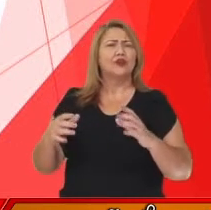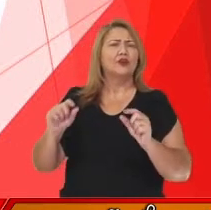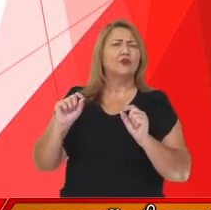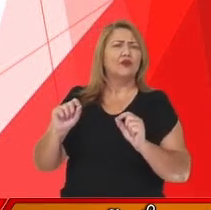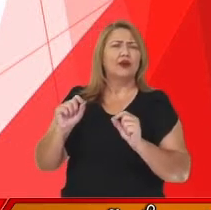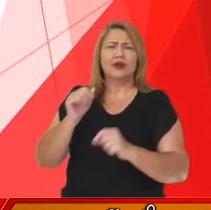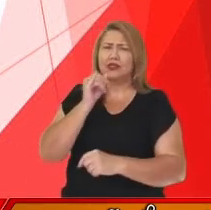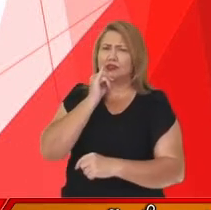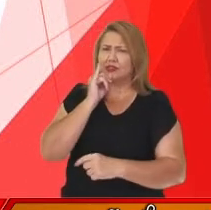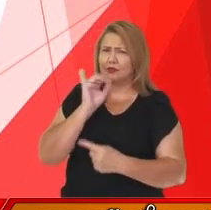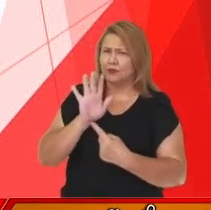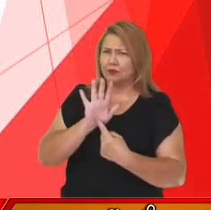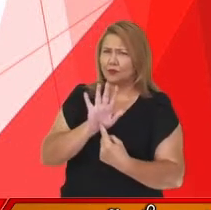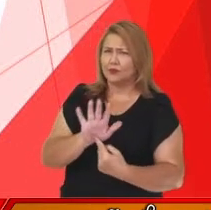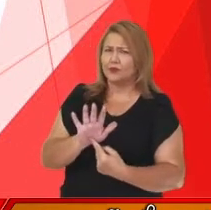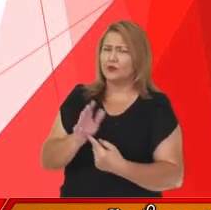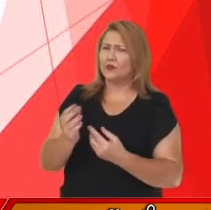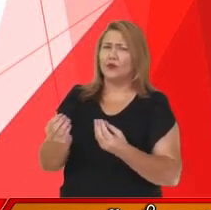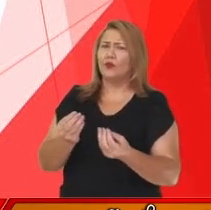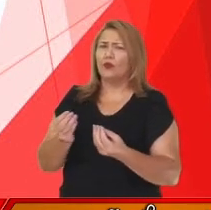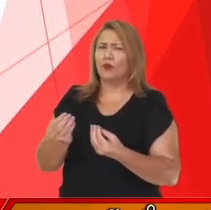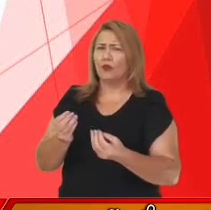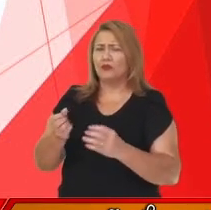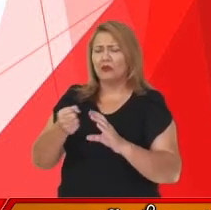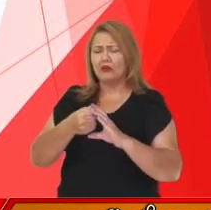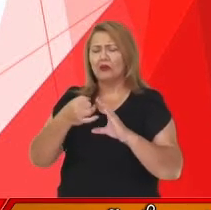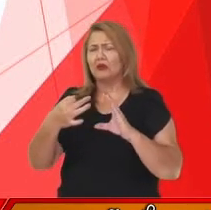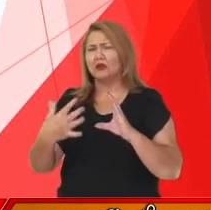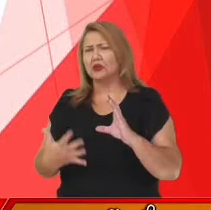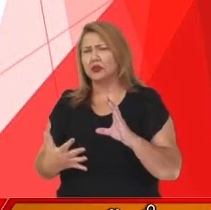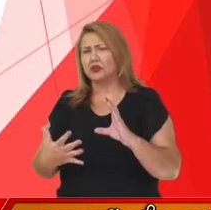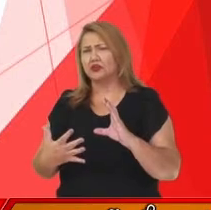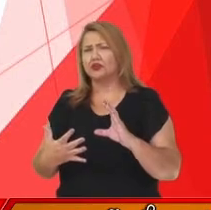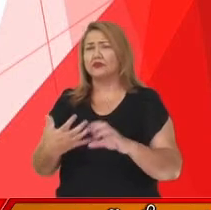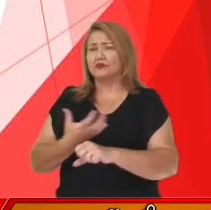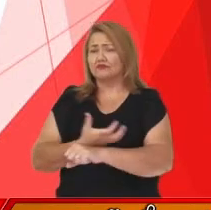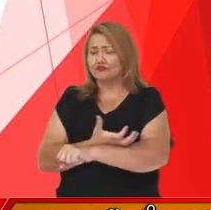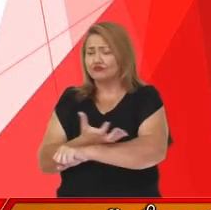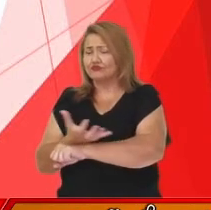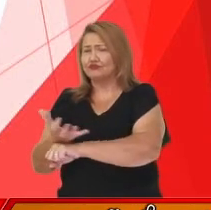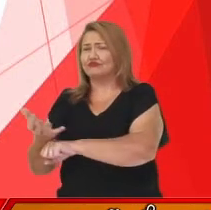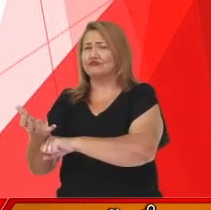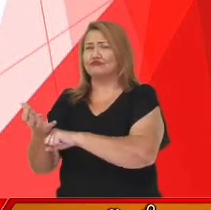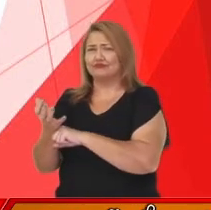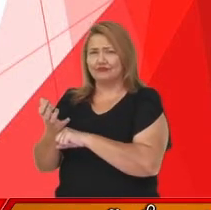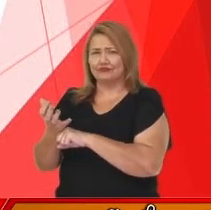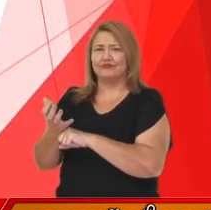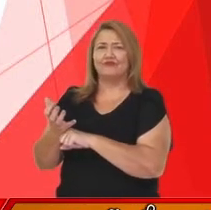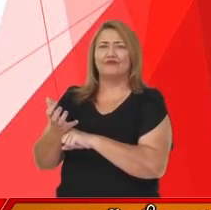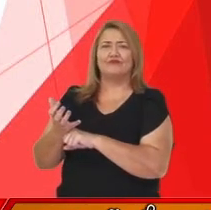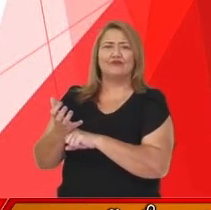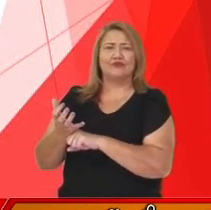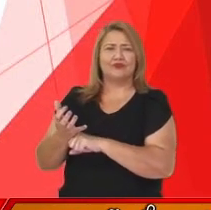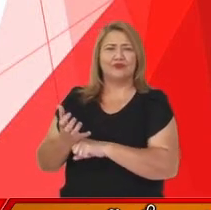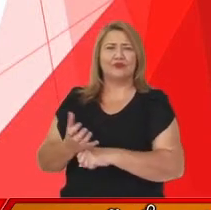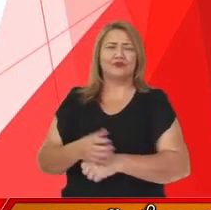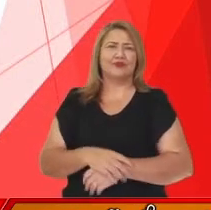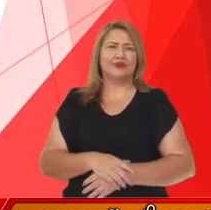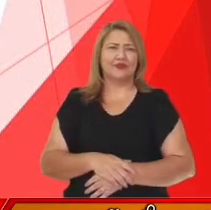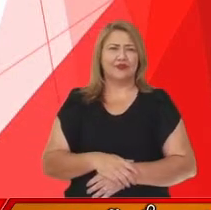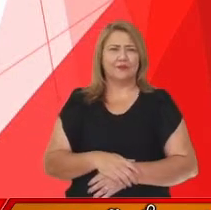e exemplifi Car essas áreas nós vamos usar a caracterização da sua vegetação que é vegetação